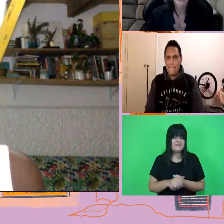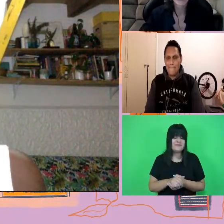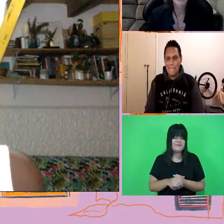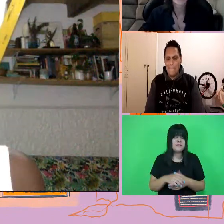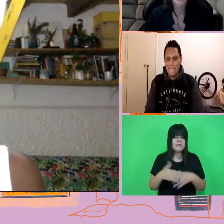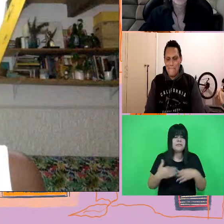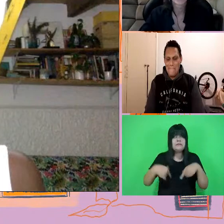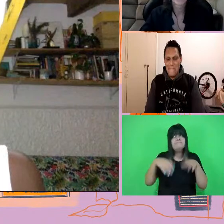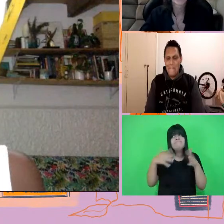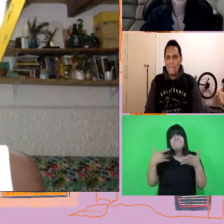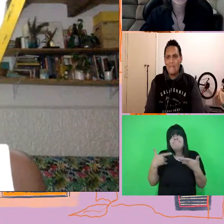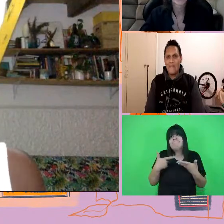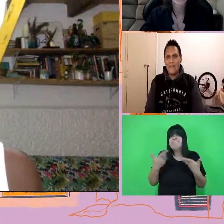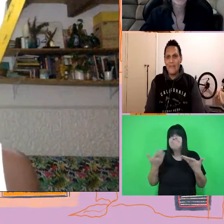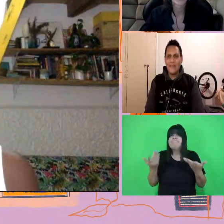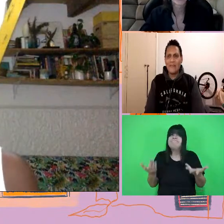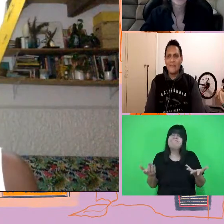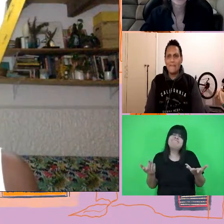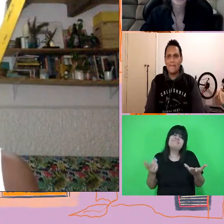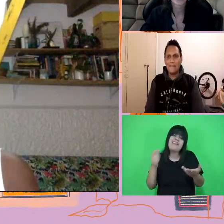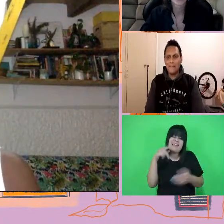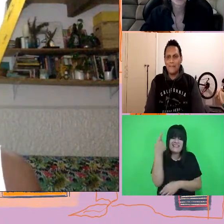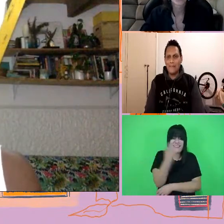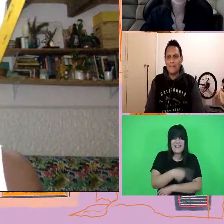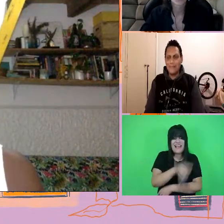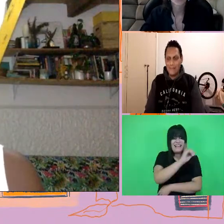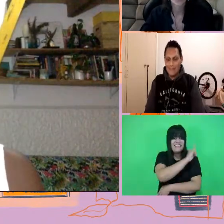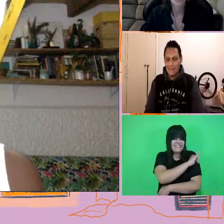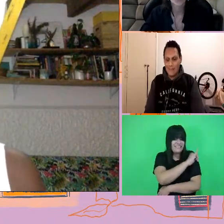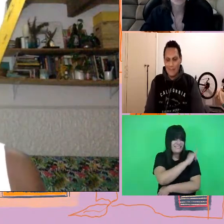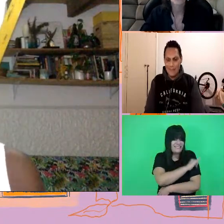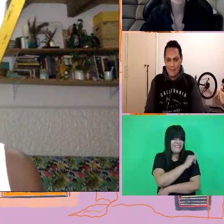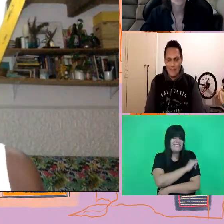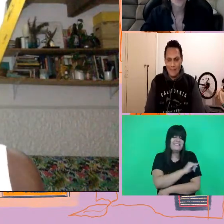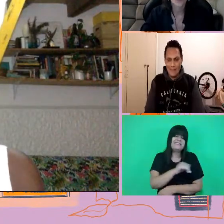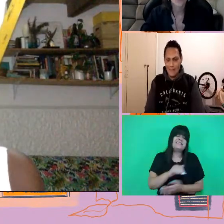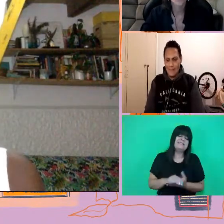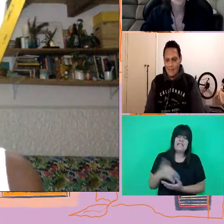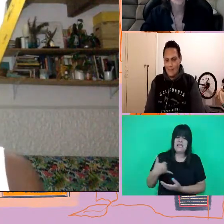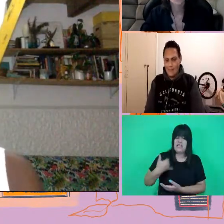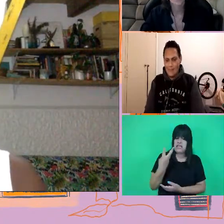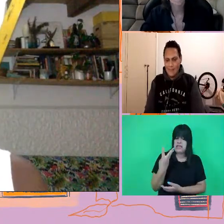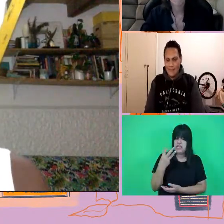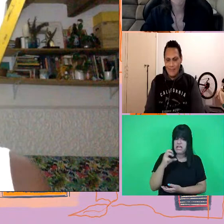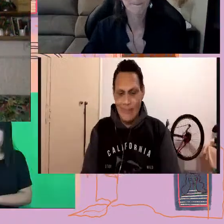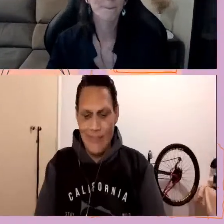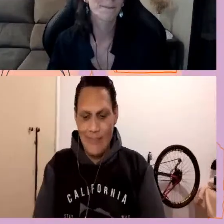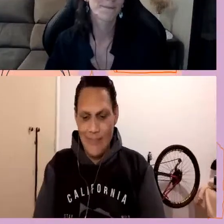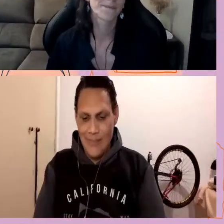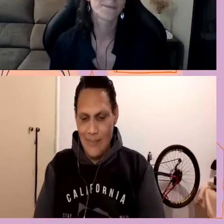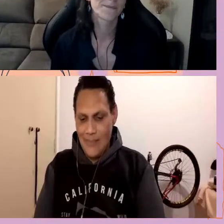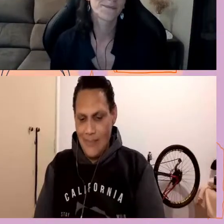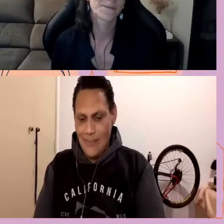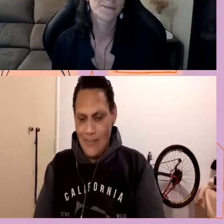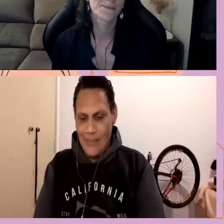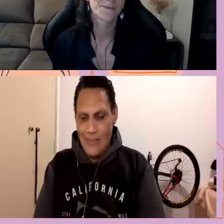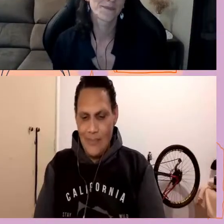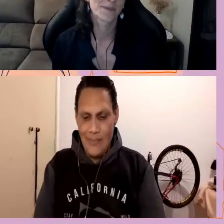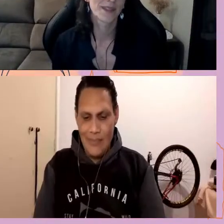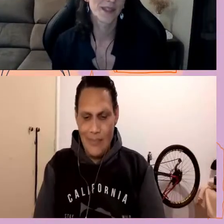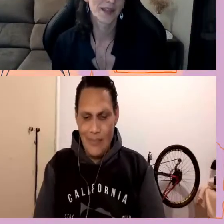Eu sou aqui do Rio de Janeiro, né? Tenho 38 anos, como eu mando sempre